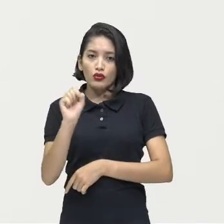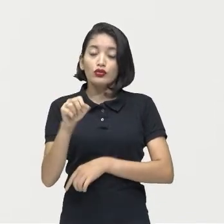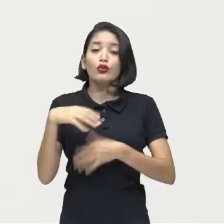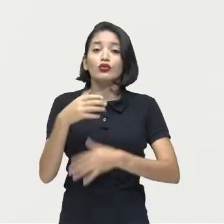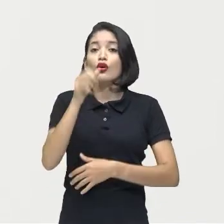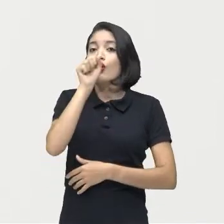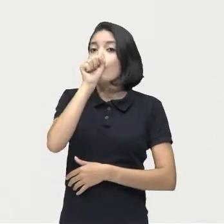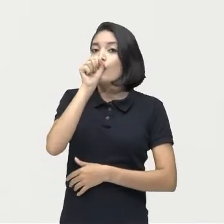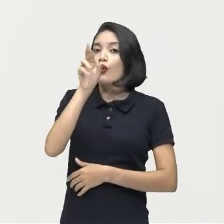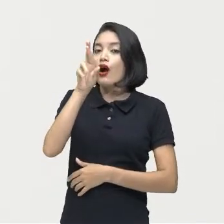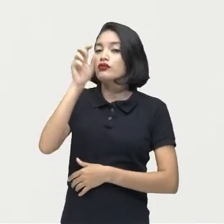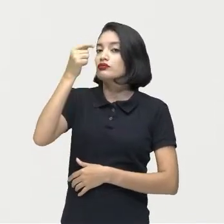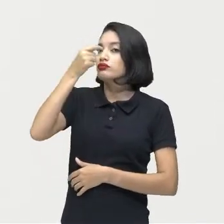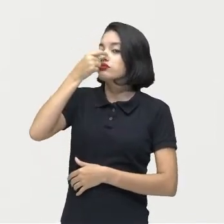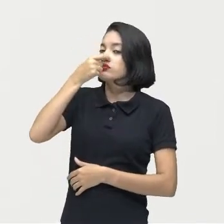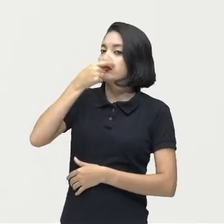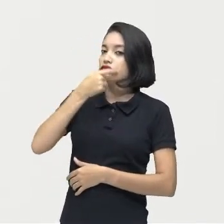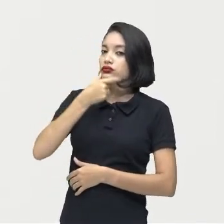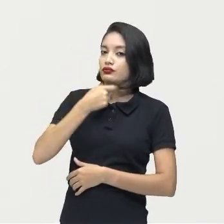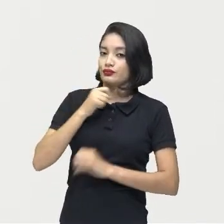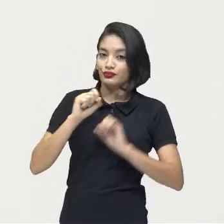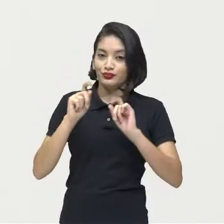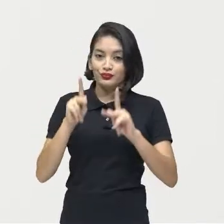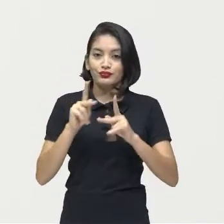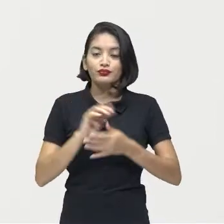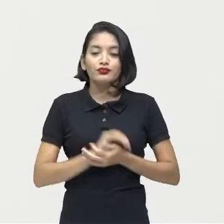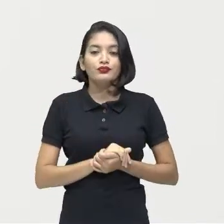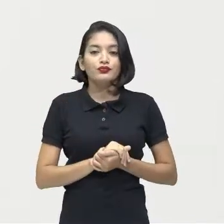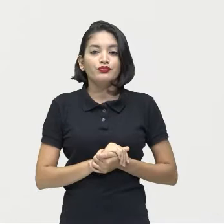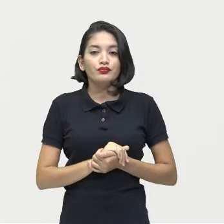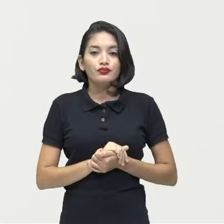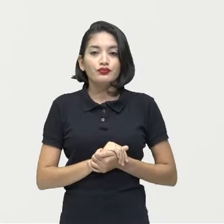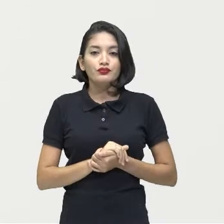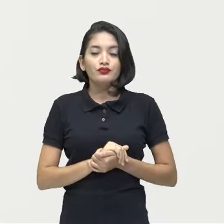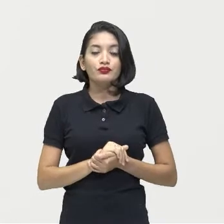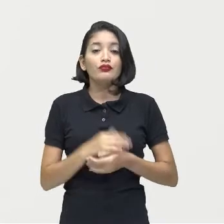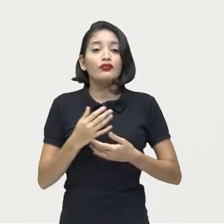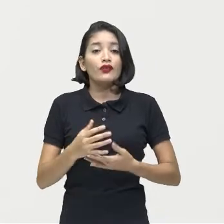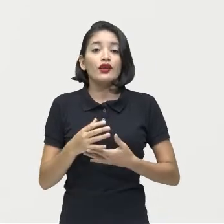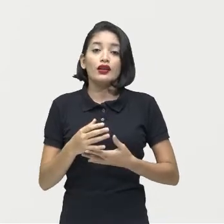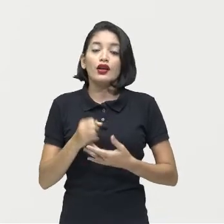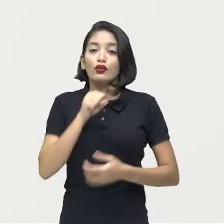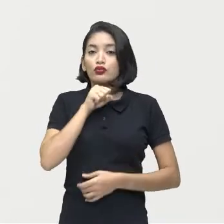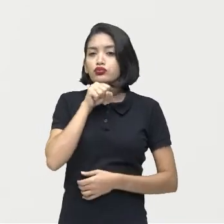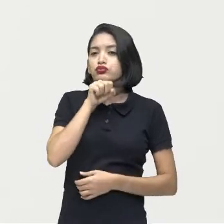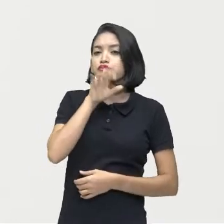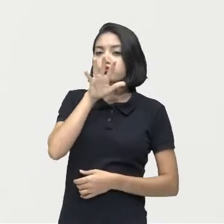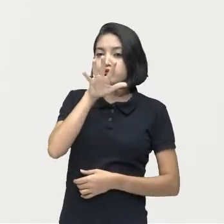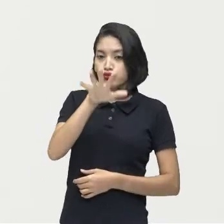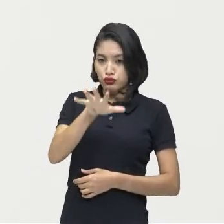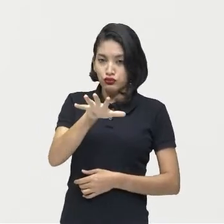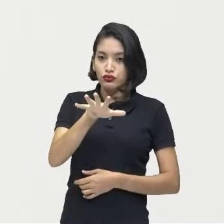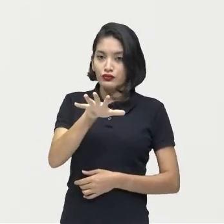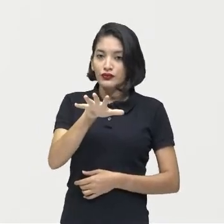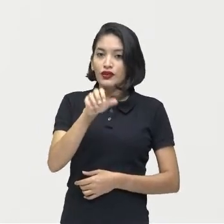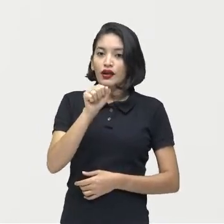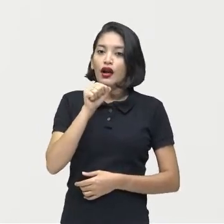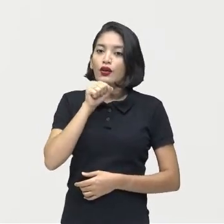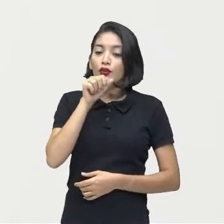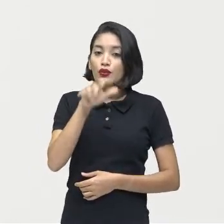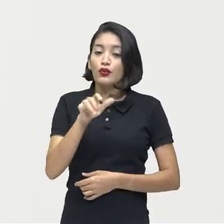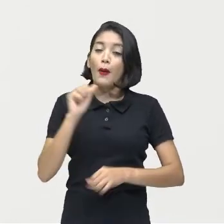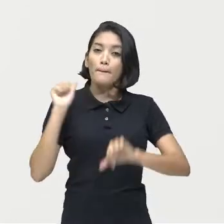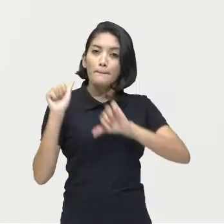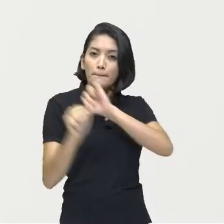nosso organismo pela cavidade nasal. No processo de expiração, o caminho é